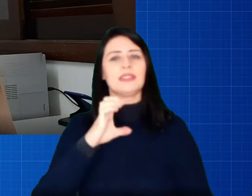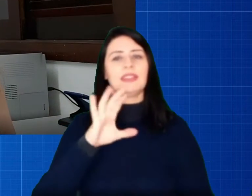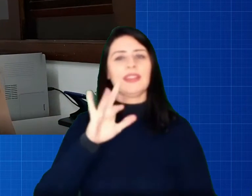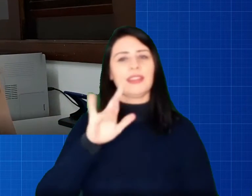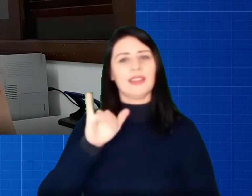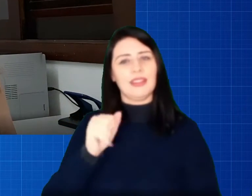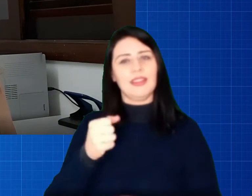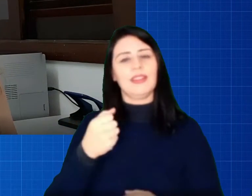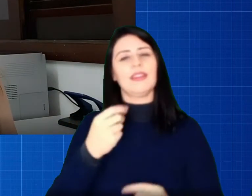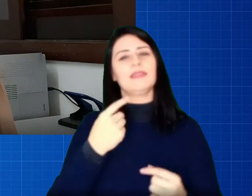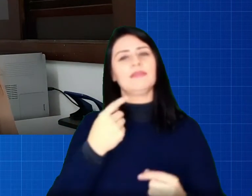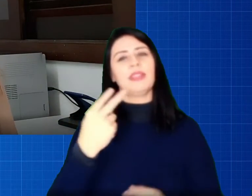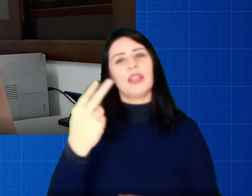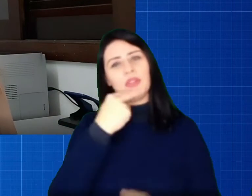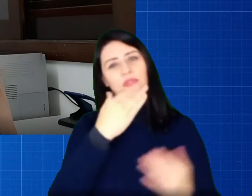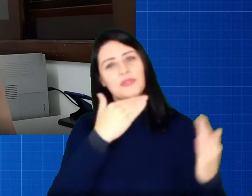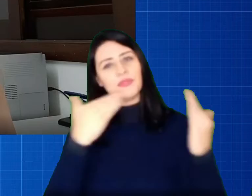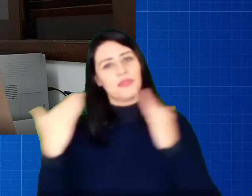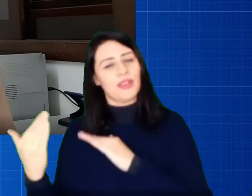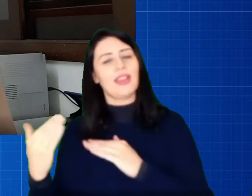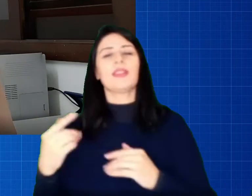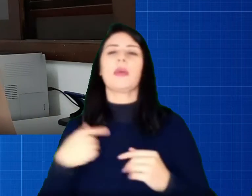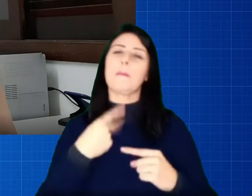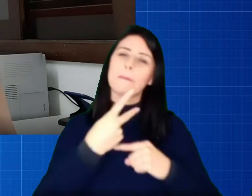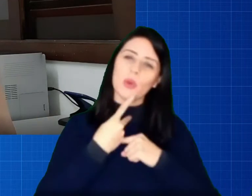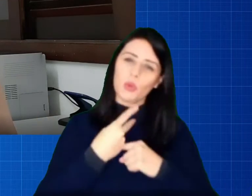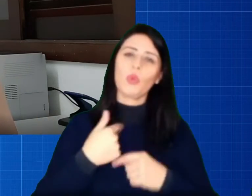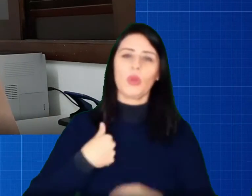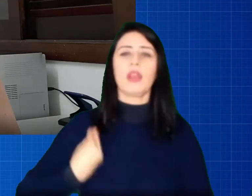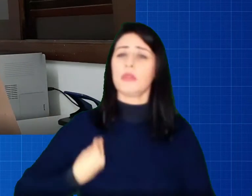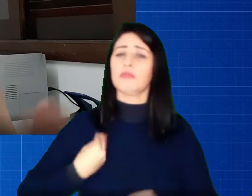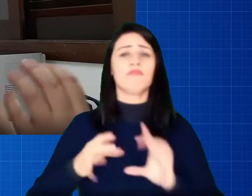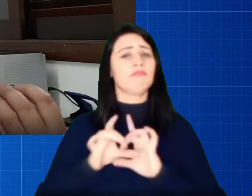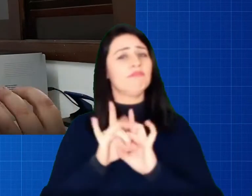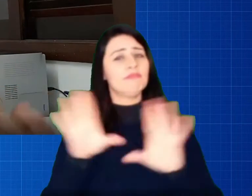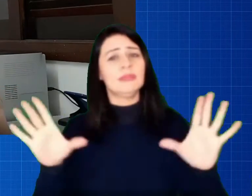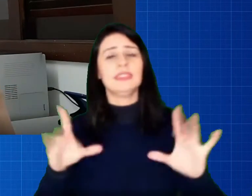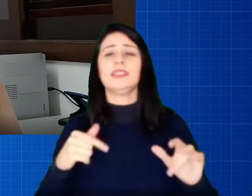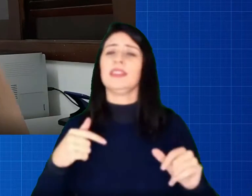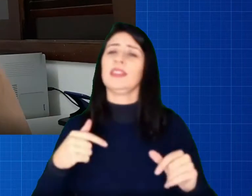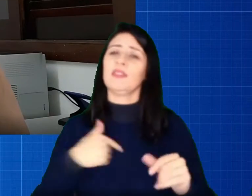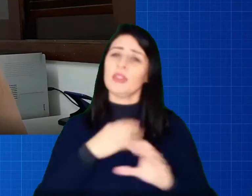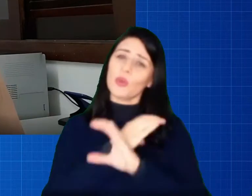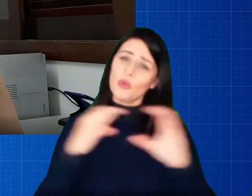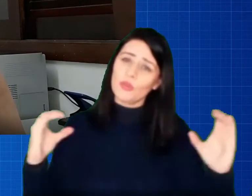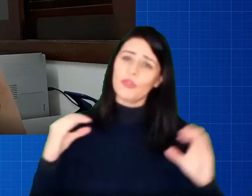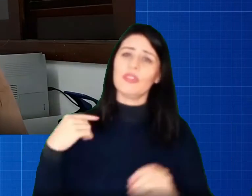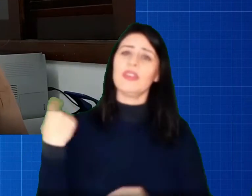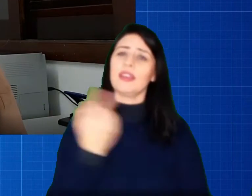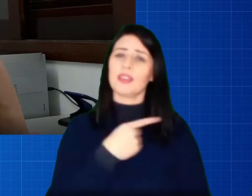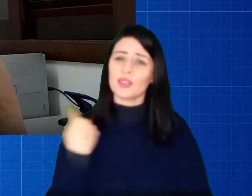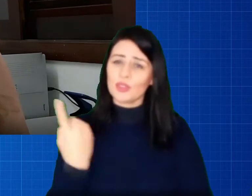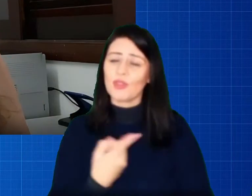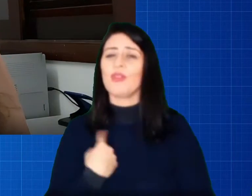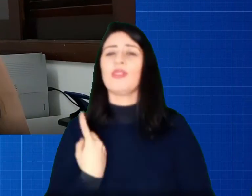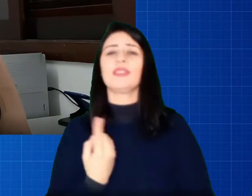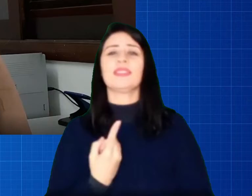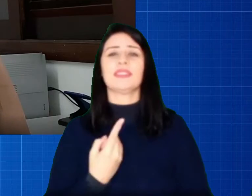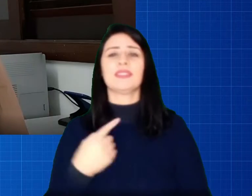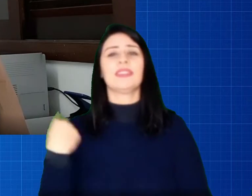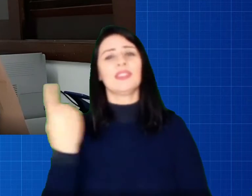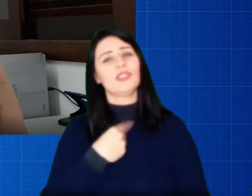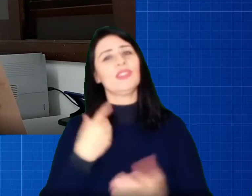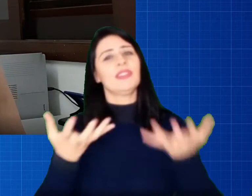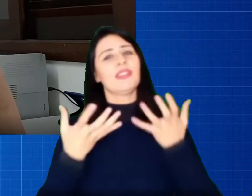filhos fazem tratamento no Secri assistindo, então me procurem, eu estou à disposição. E todos os profissionais que